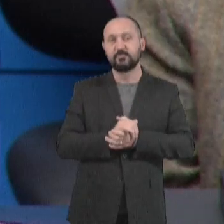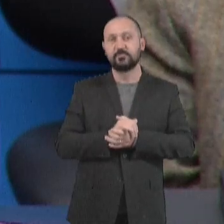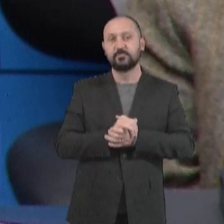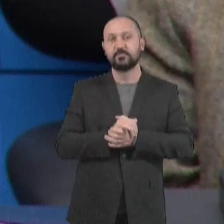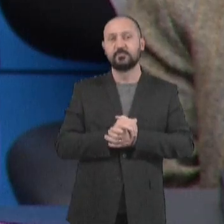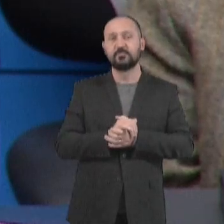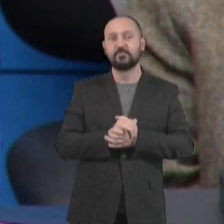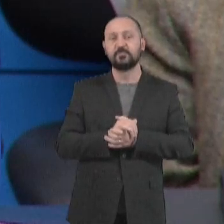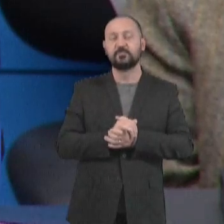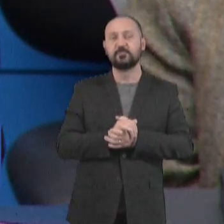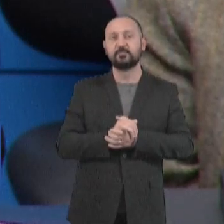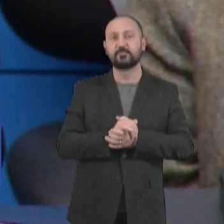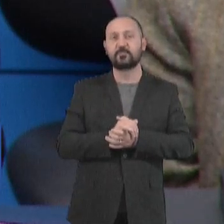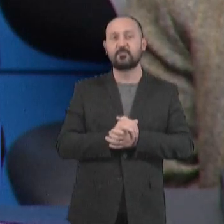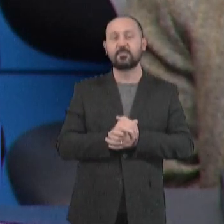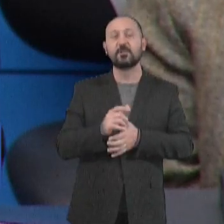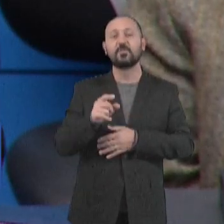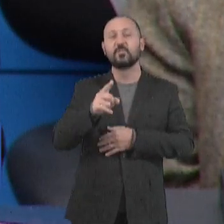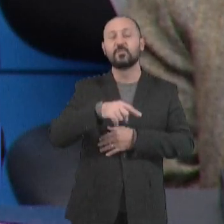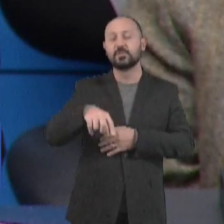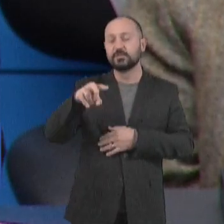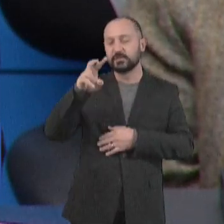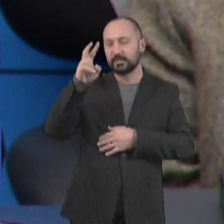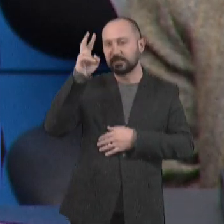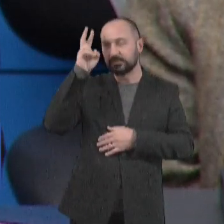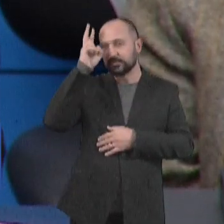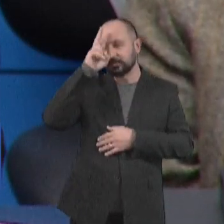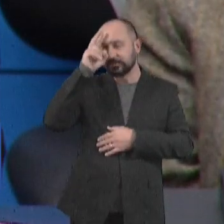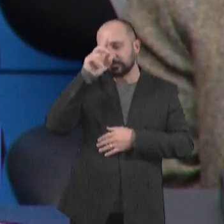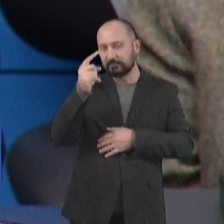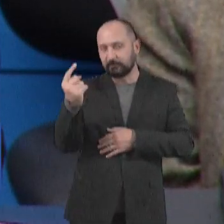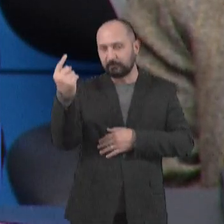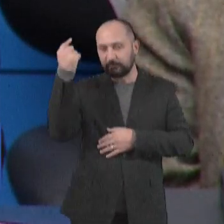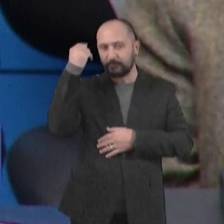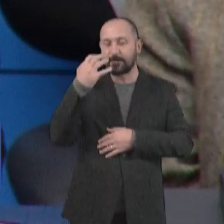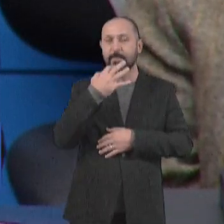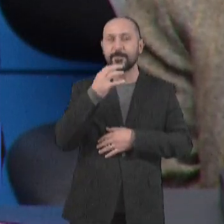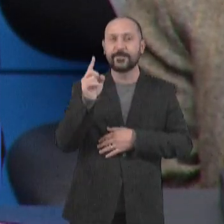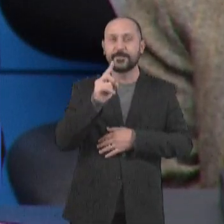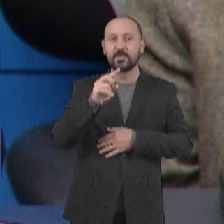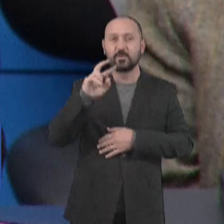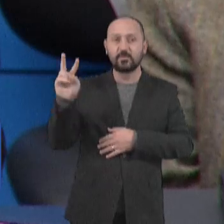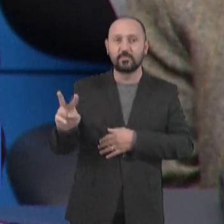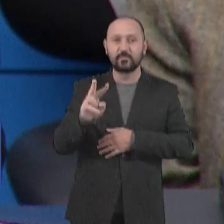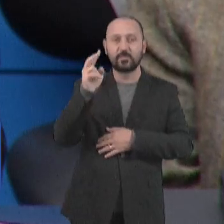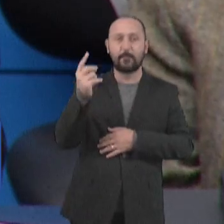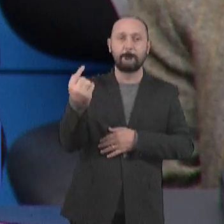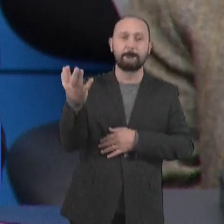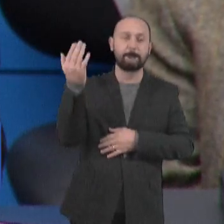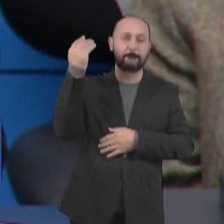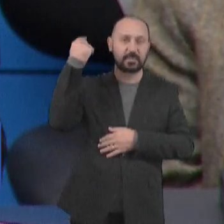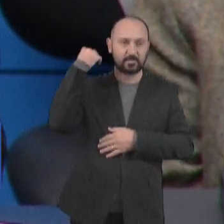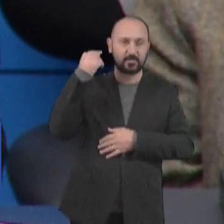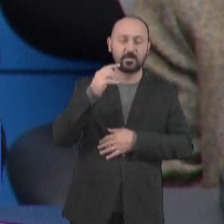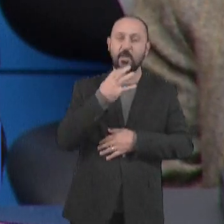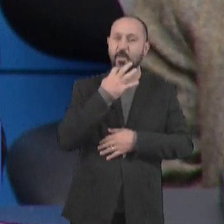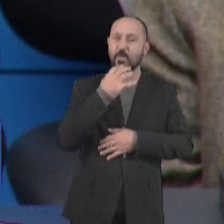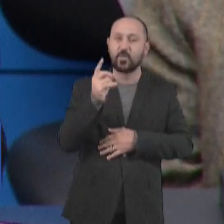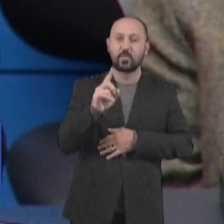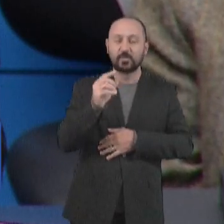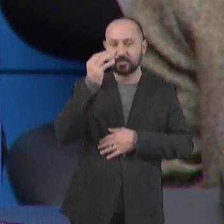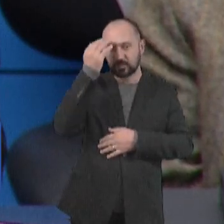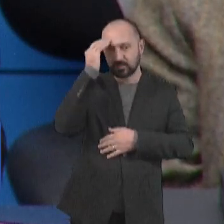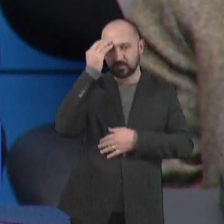Quem não resgata, não procura conhecer e não valoriza o seu passado, não